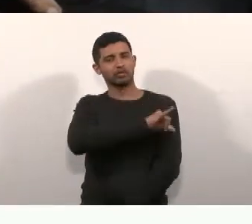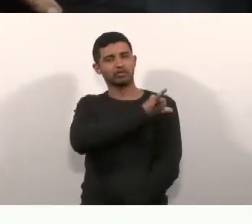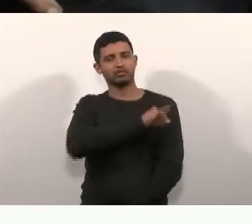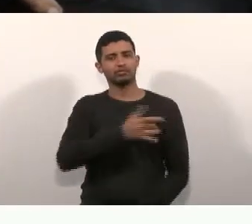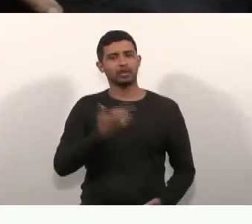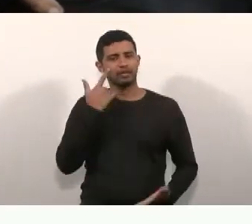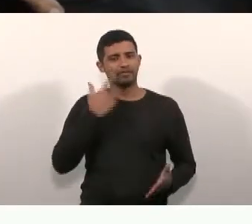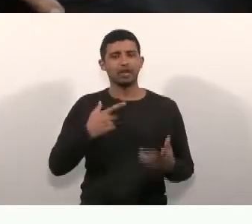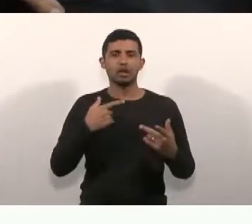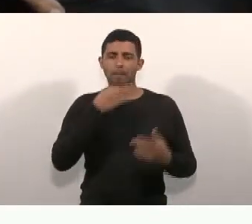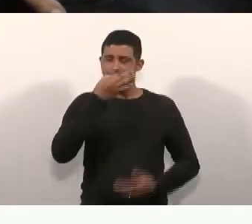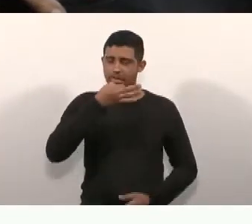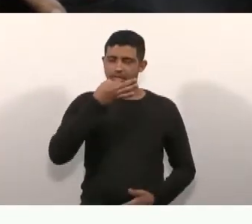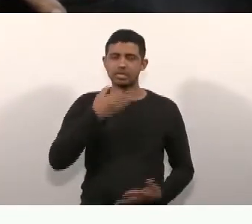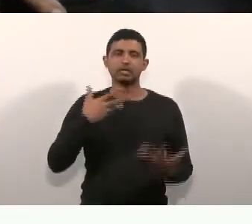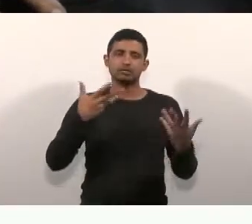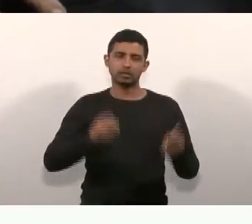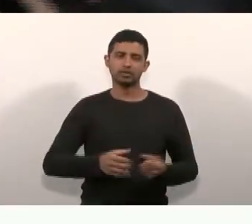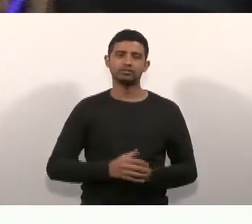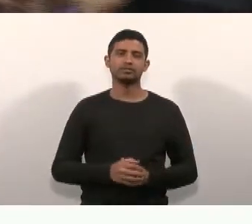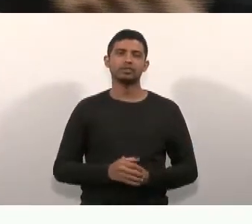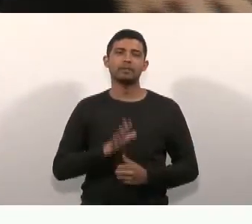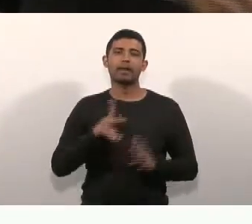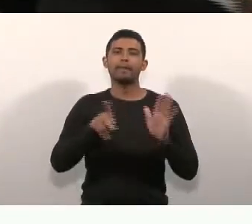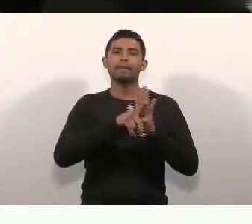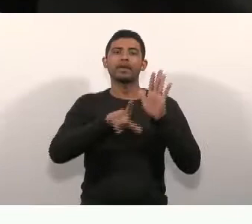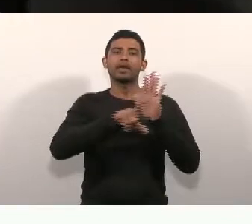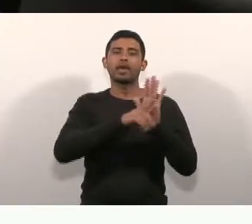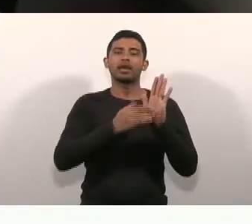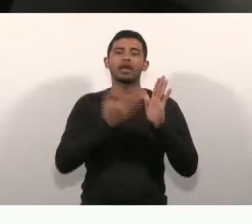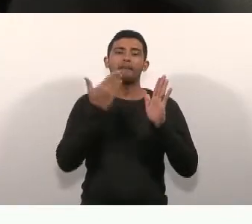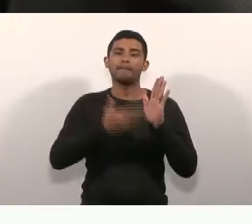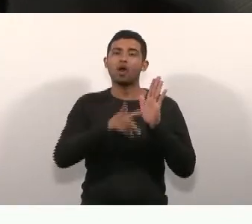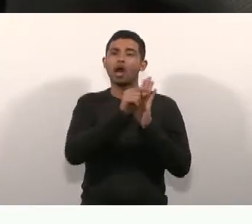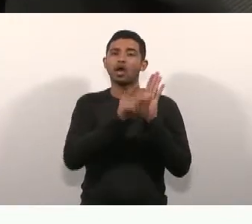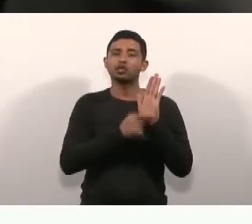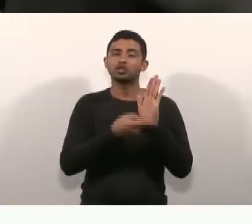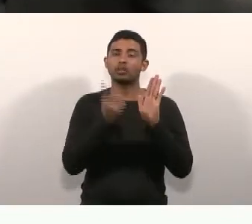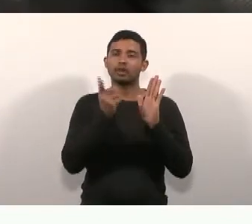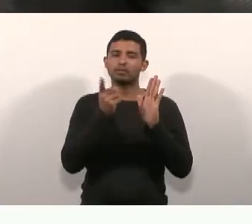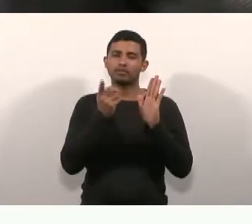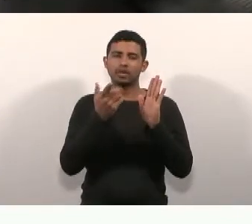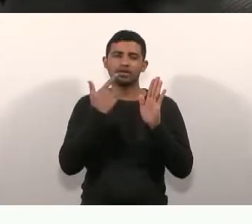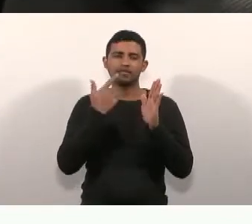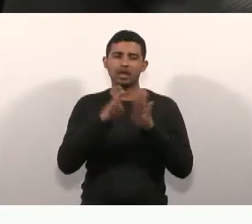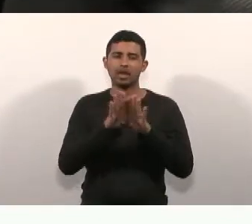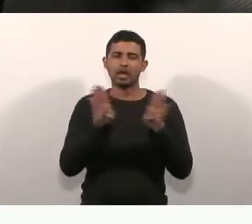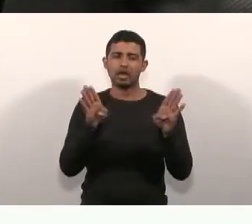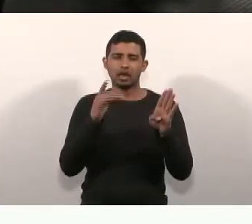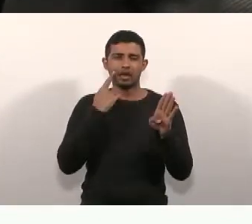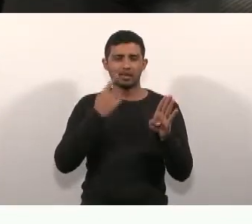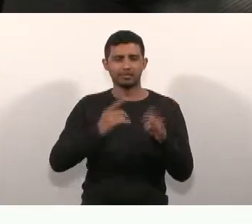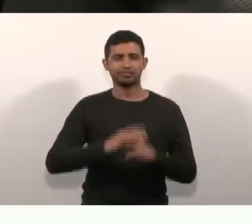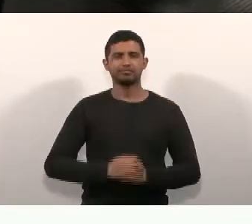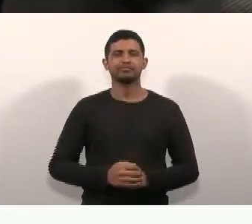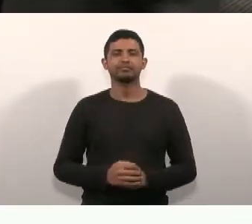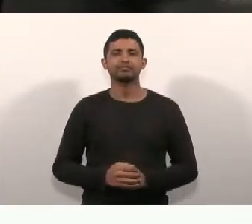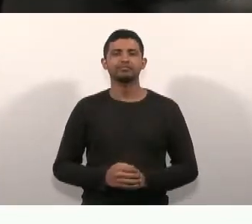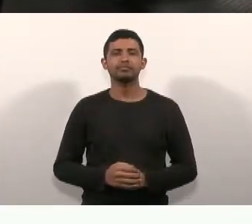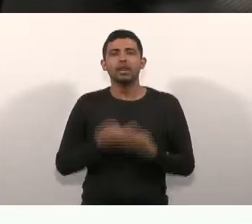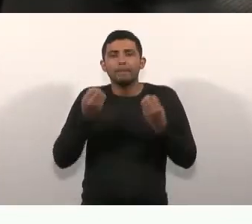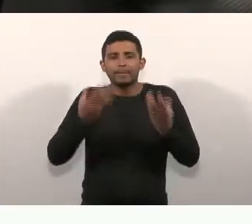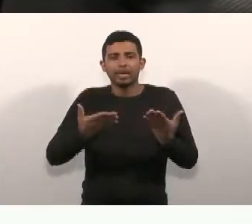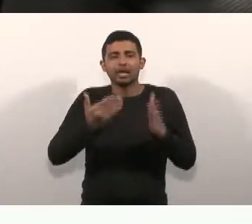qual o parecer é favorável. Não obstante, o PL estabelece em seu artigo 1º um tipo aberto, estabelecimentos congêneres, para